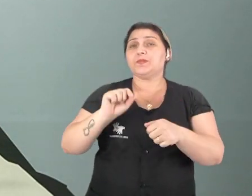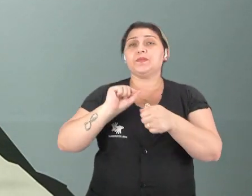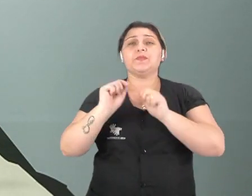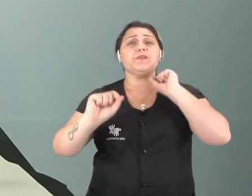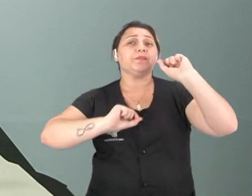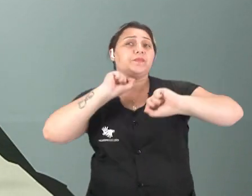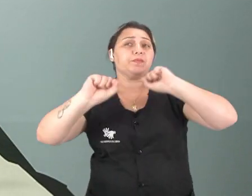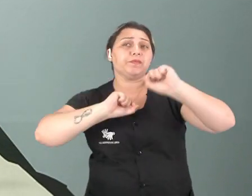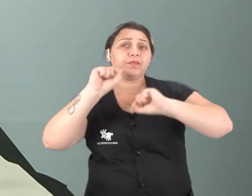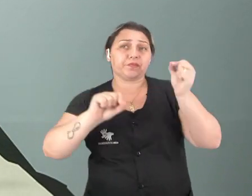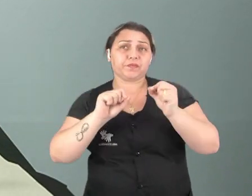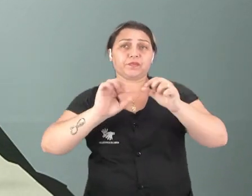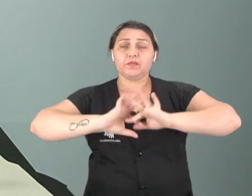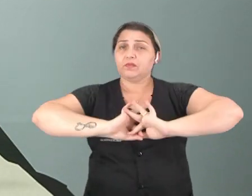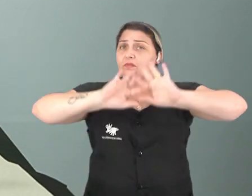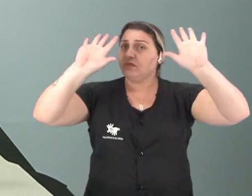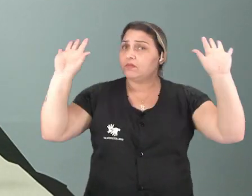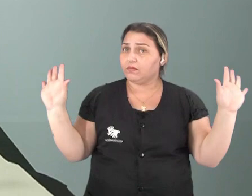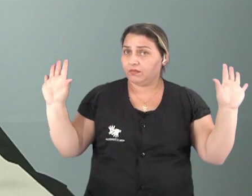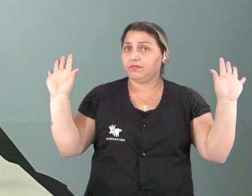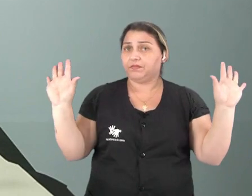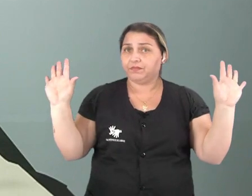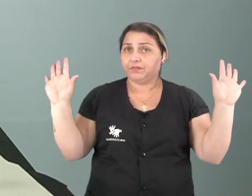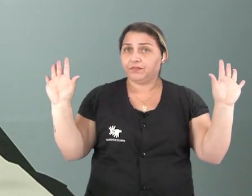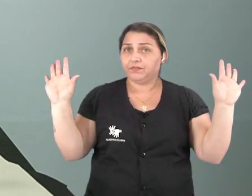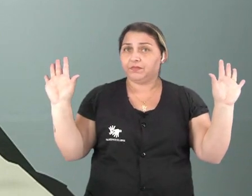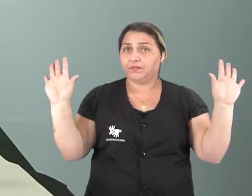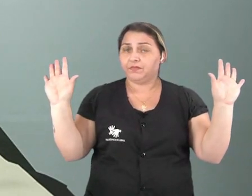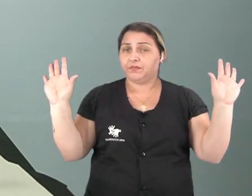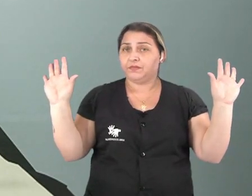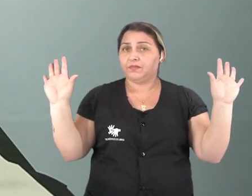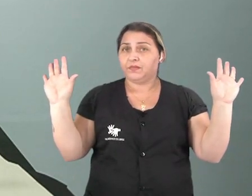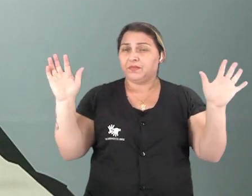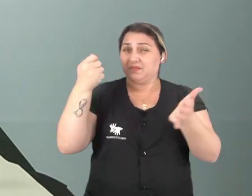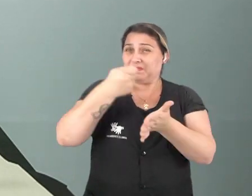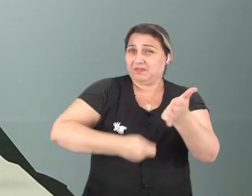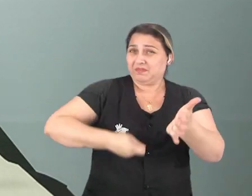por meio que livre, espontânea vontade, né, claro que não,